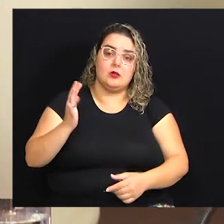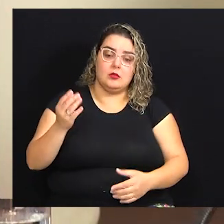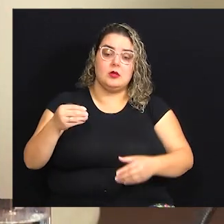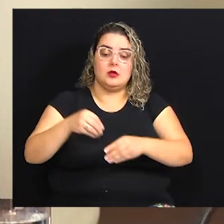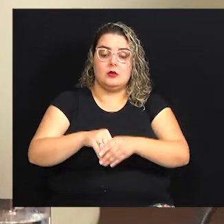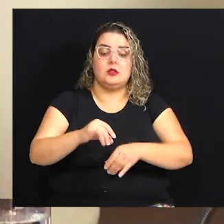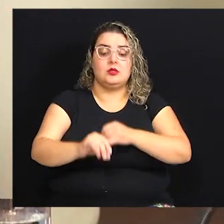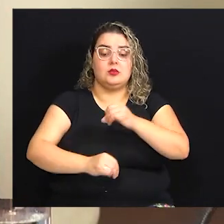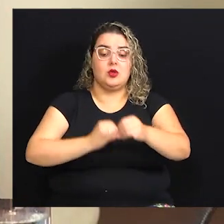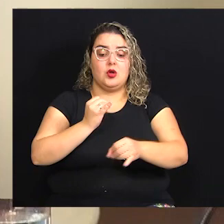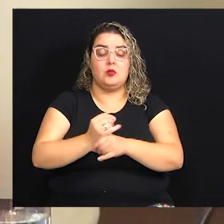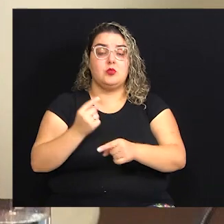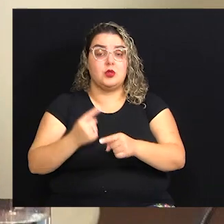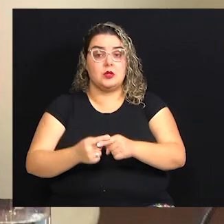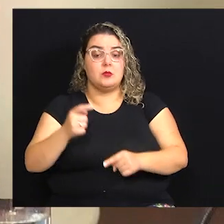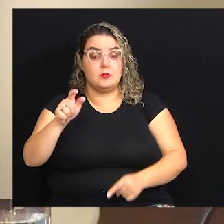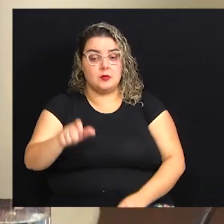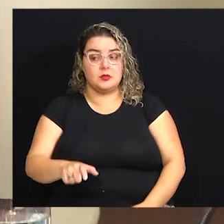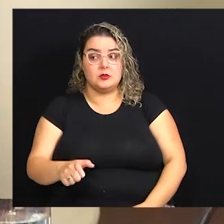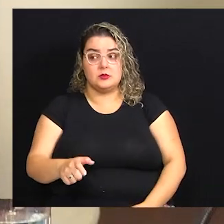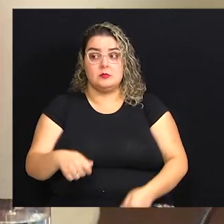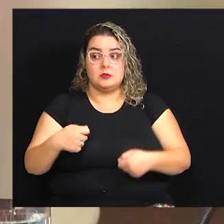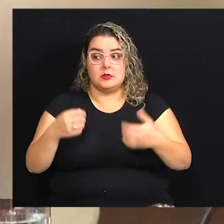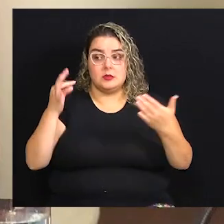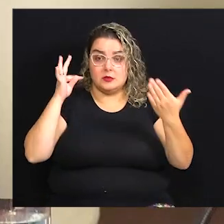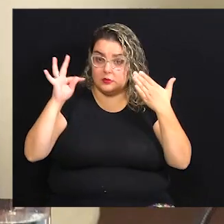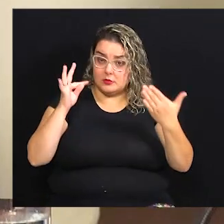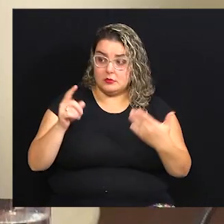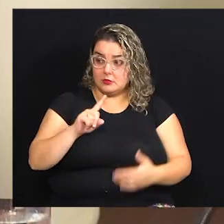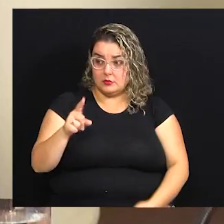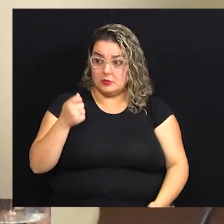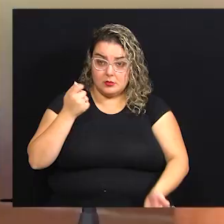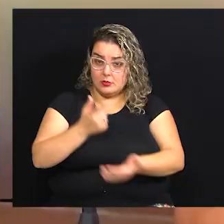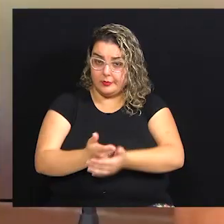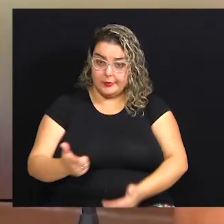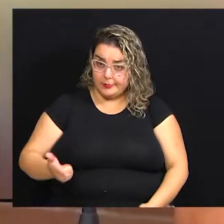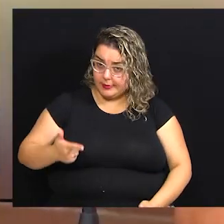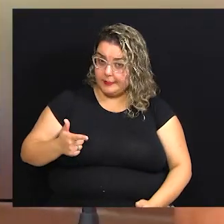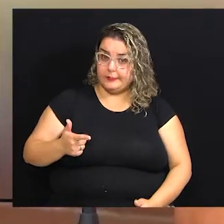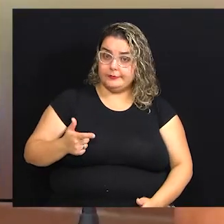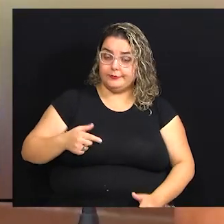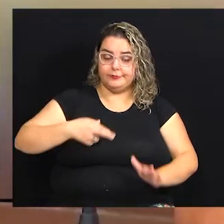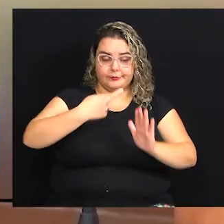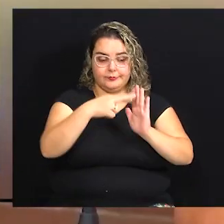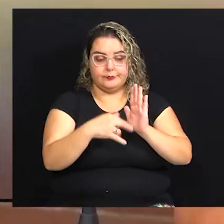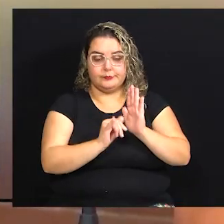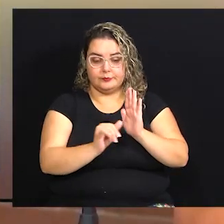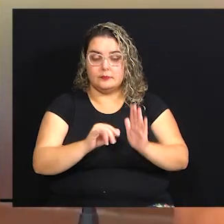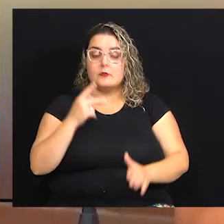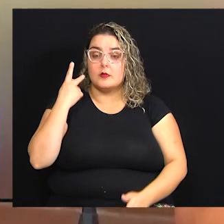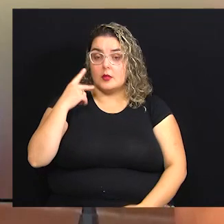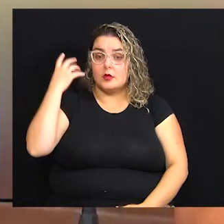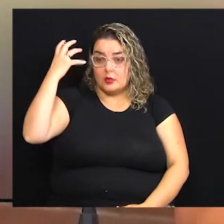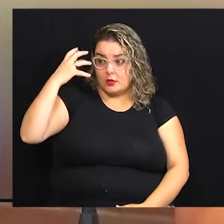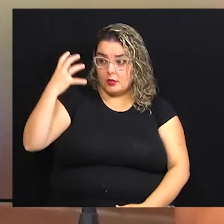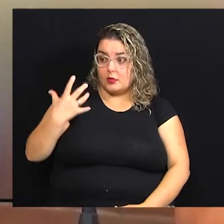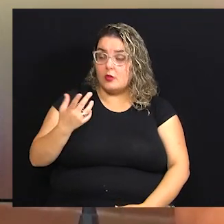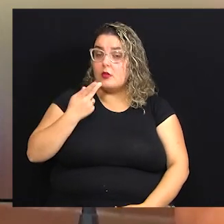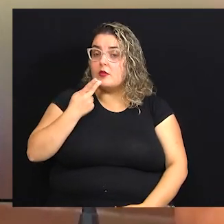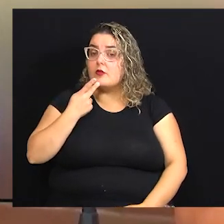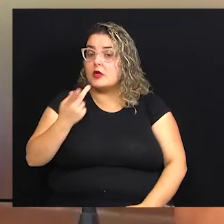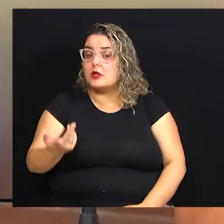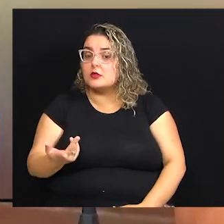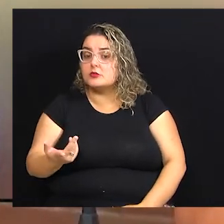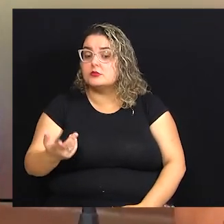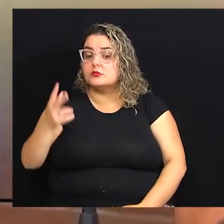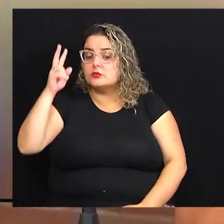na internet, porque uma pessoa dessa deveria ir para terapia, não comprar uma arma. A relatora da comissão, vereadora Guida Calisto,